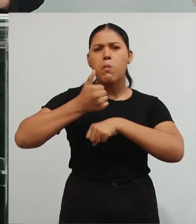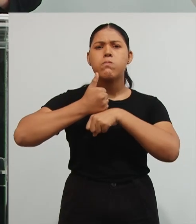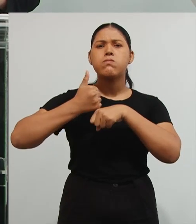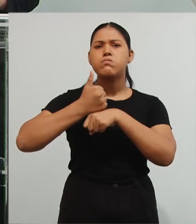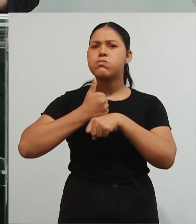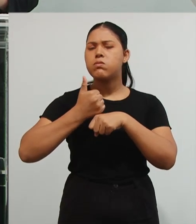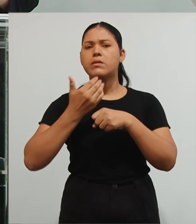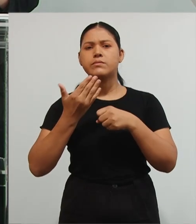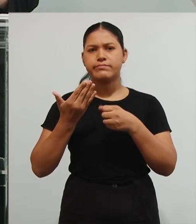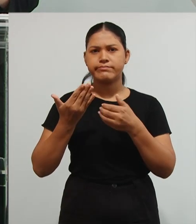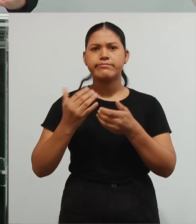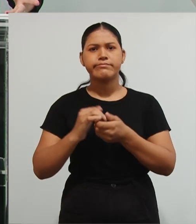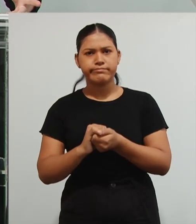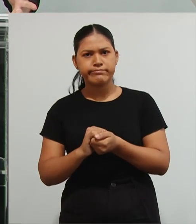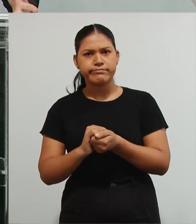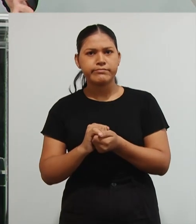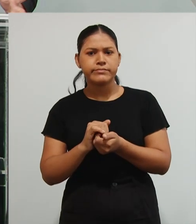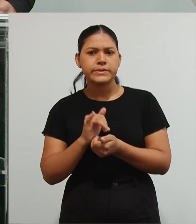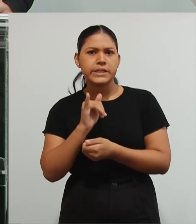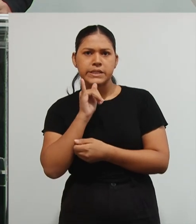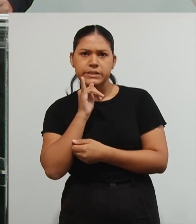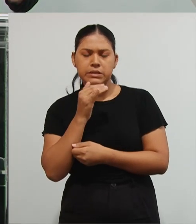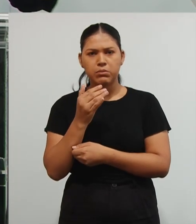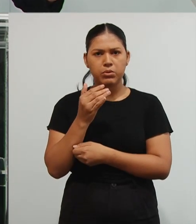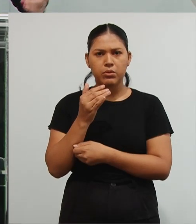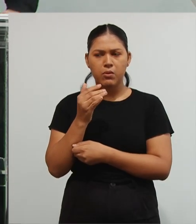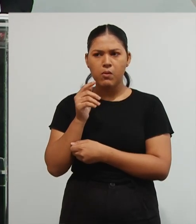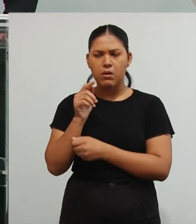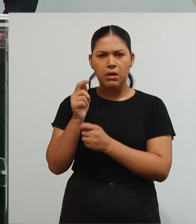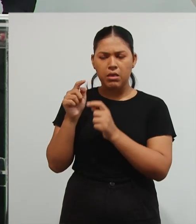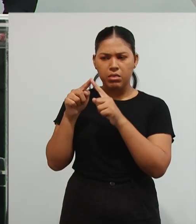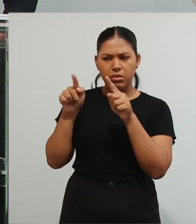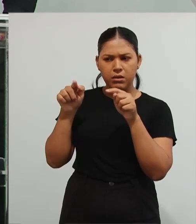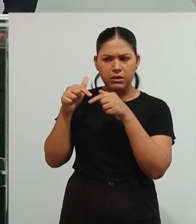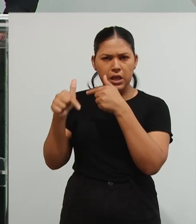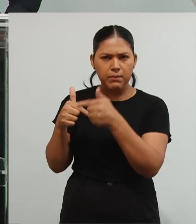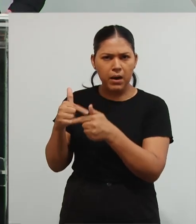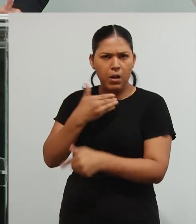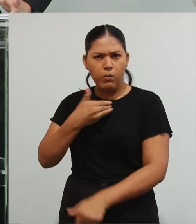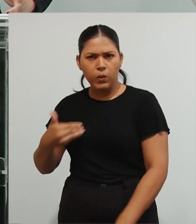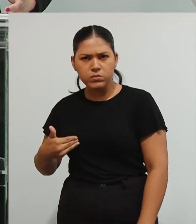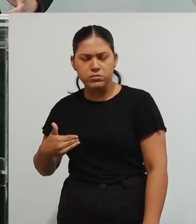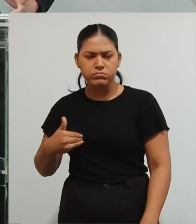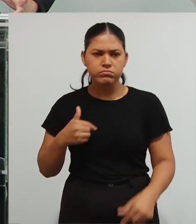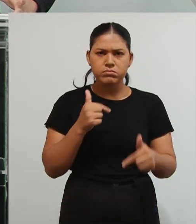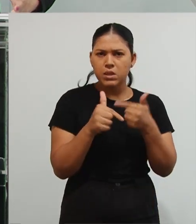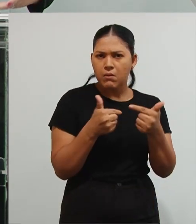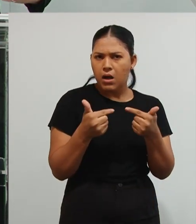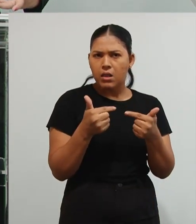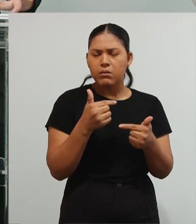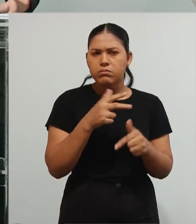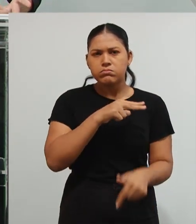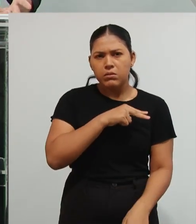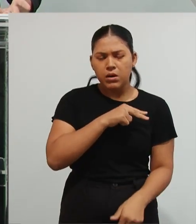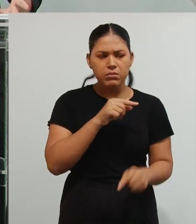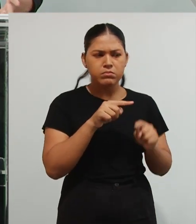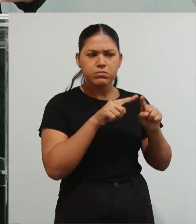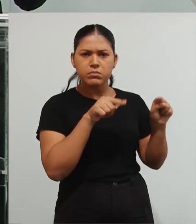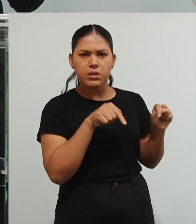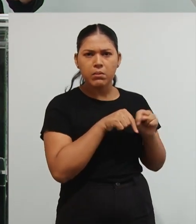alimentar. Mesmo que o meu país não seja especialista em produzir alimentos, a gente pode estar comercializando com países vizinhos que produzem de maneira mais